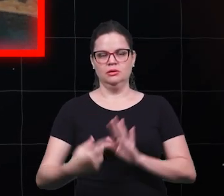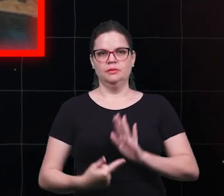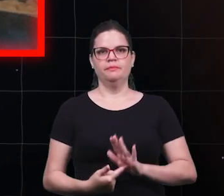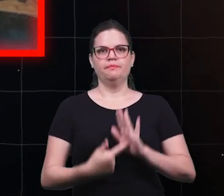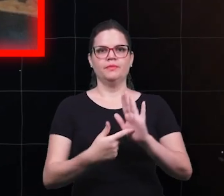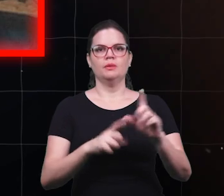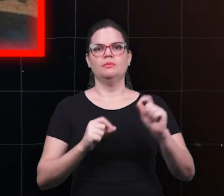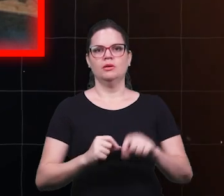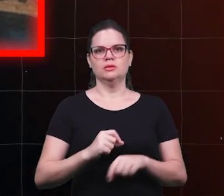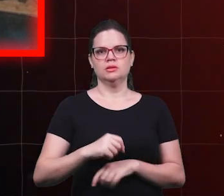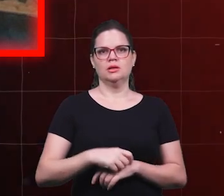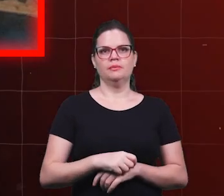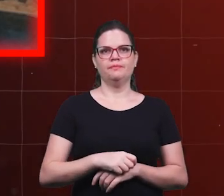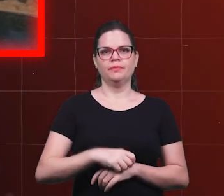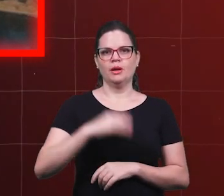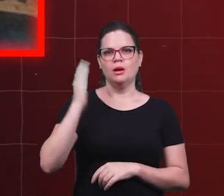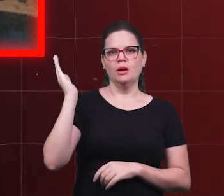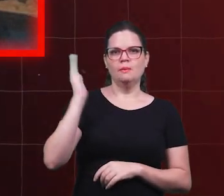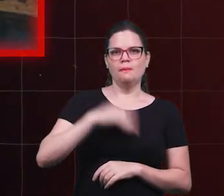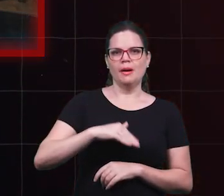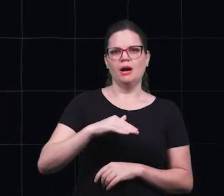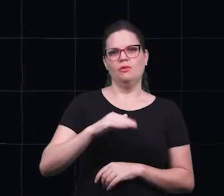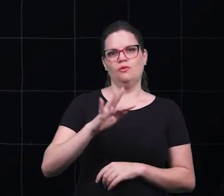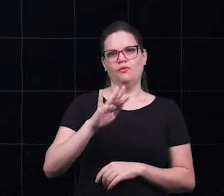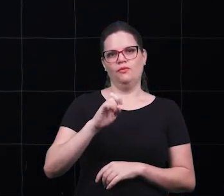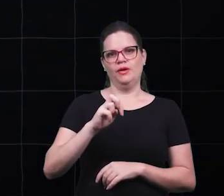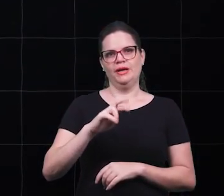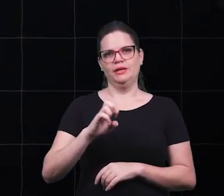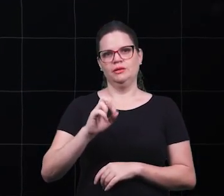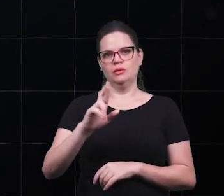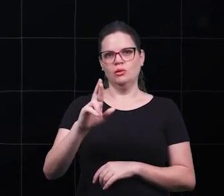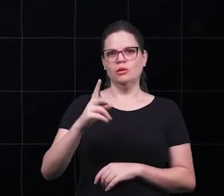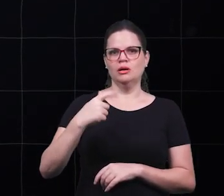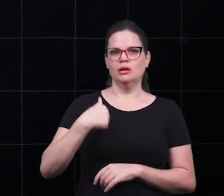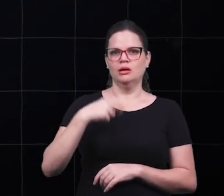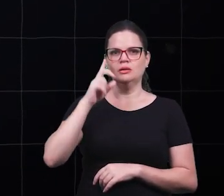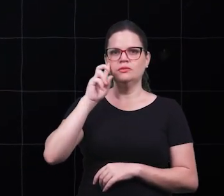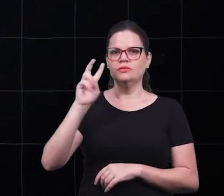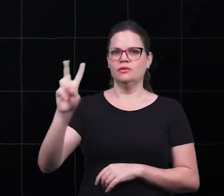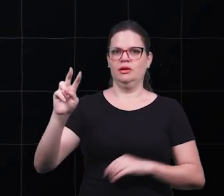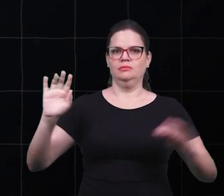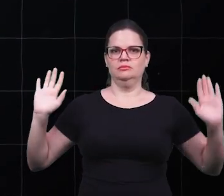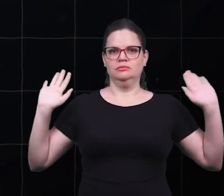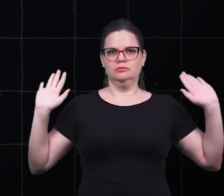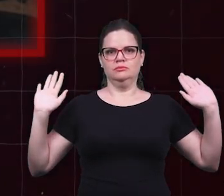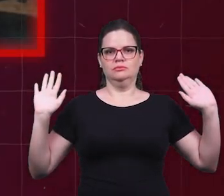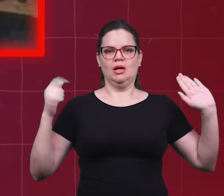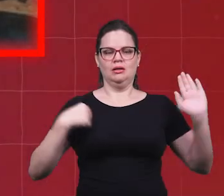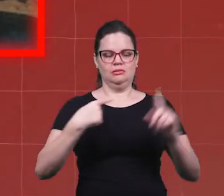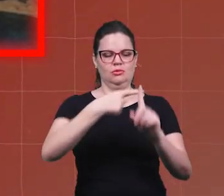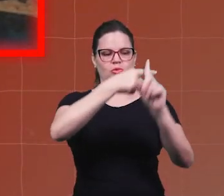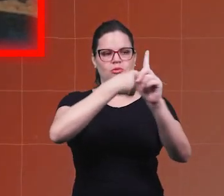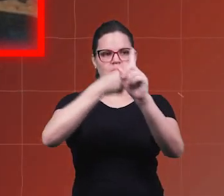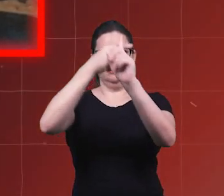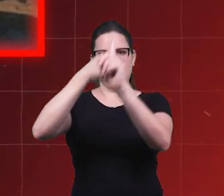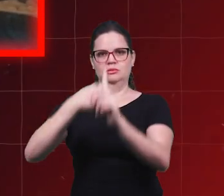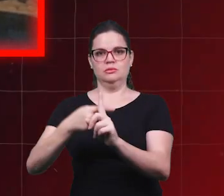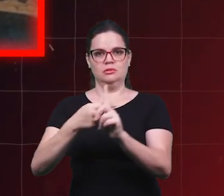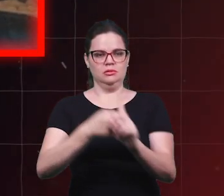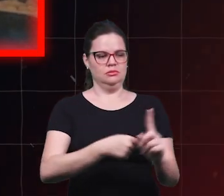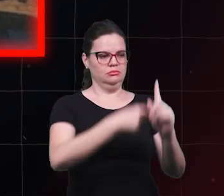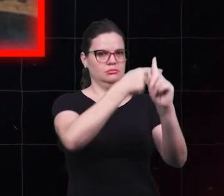cruz, ele olha para Jesus e ele clama dizendo assim: Senhor, lembra-te de mim quando entrares no teu reino. E o Senhor Jesus,